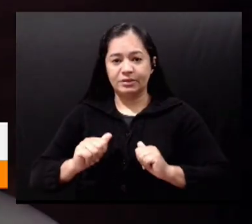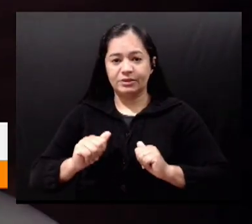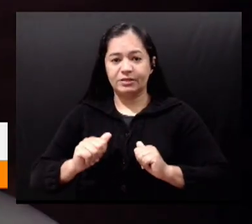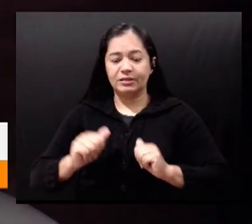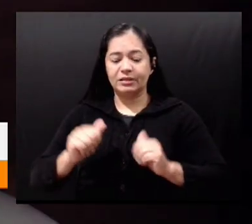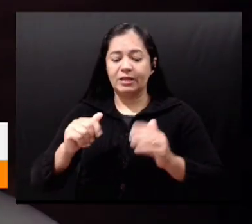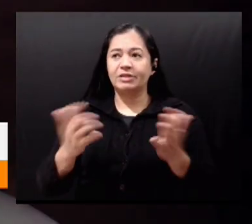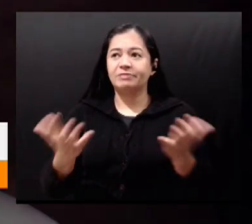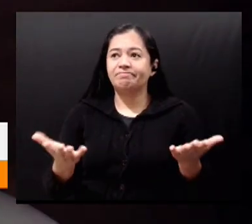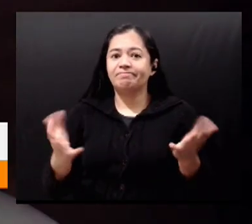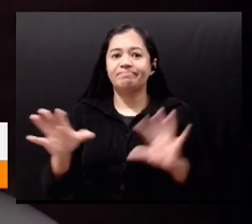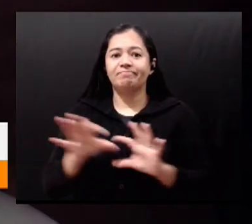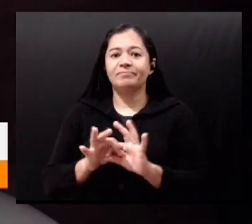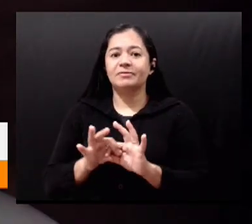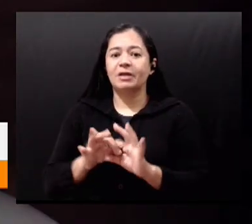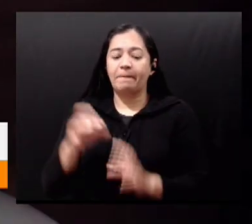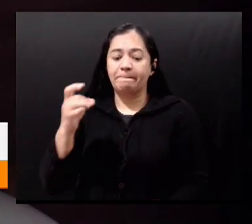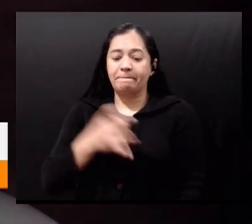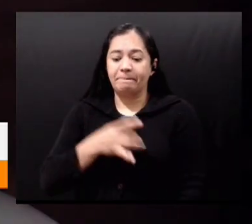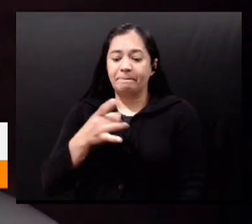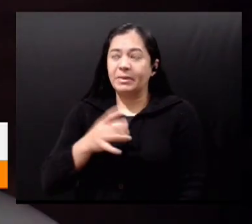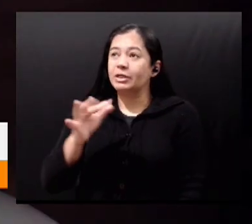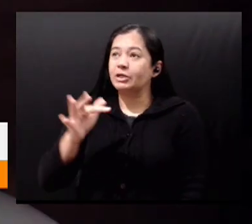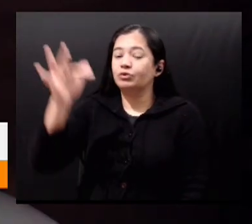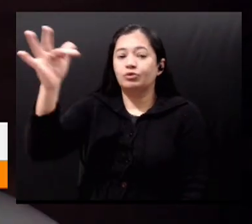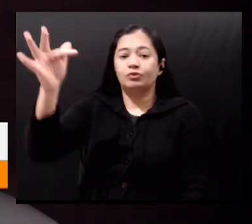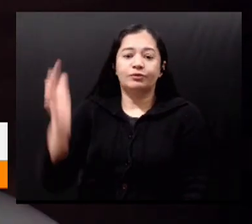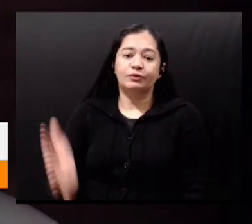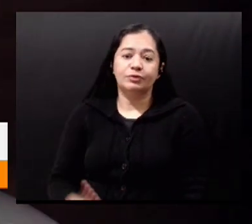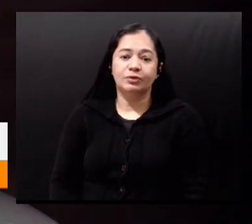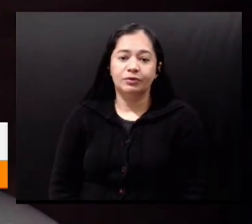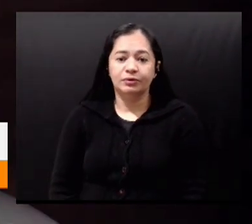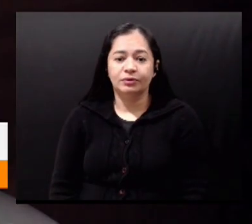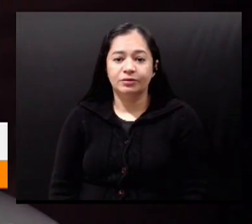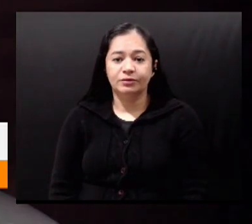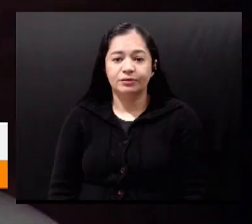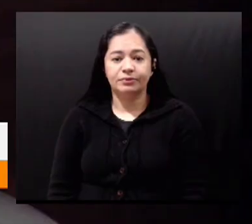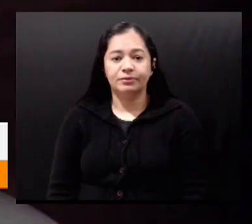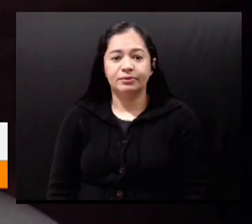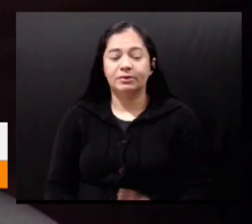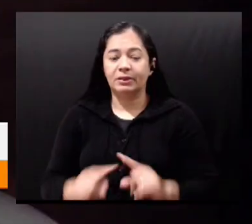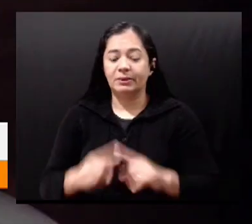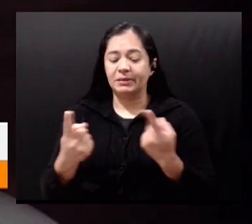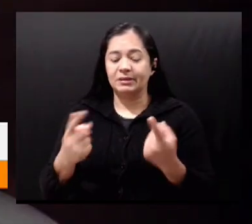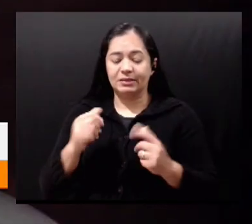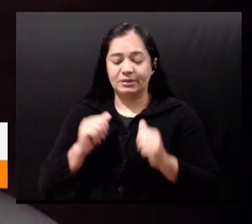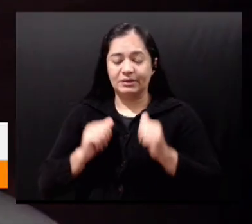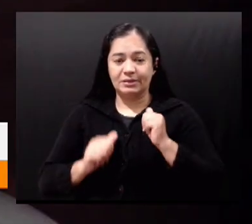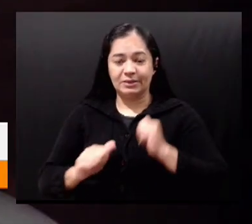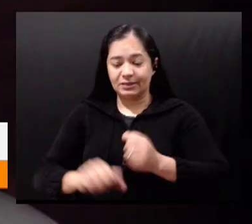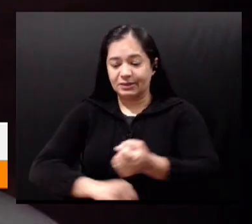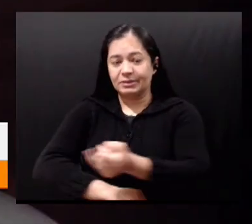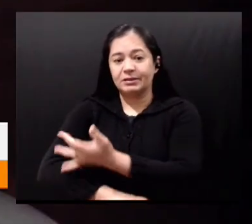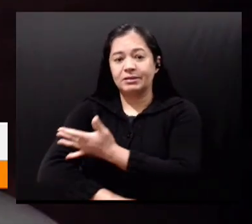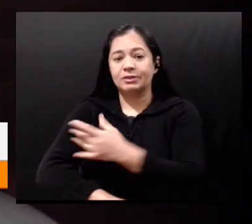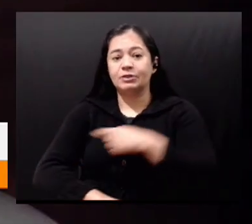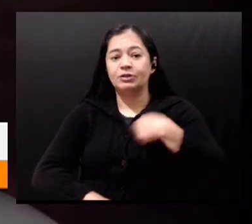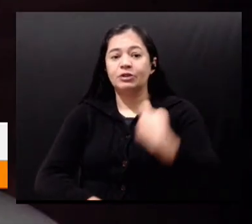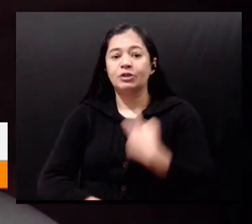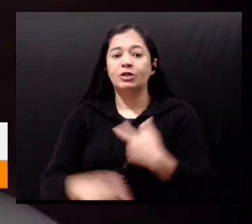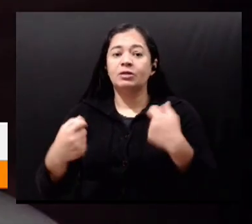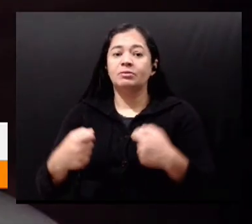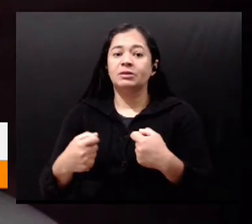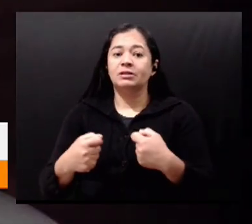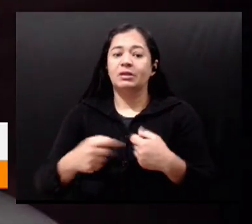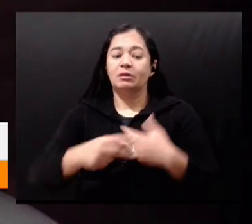do futuro, o medo do que está por vir. E essa ansiedade, as emoções, a gente precisa entender que elas têm repercussões no nosso corpo,